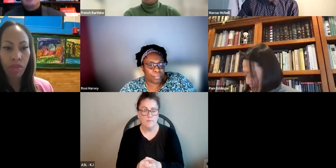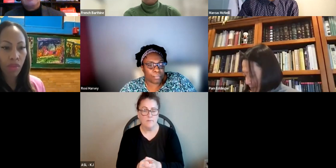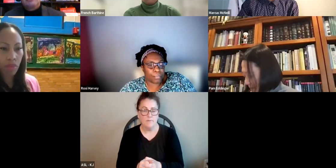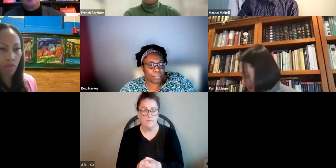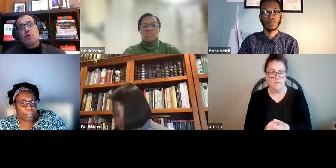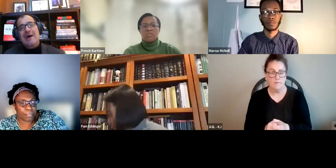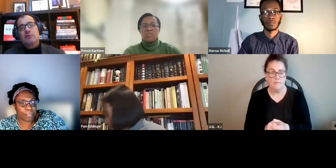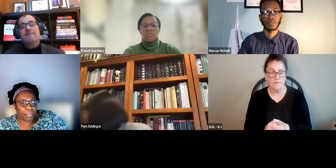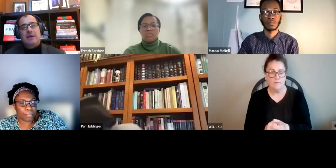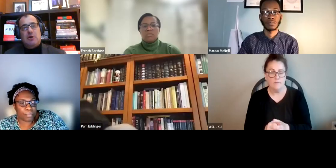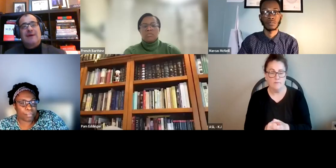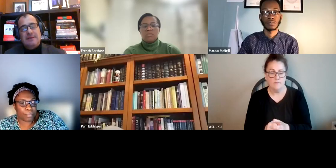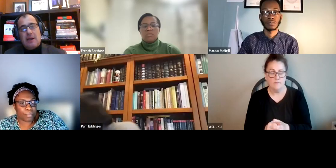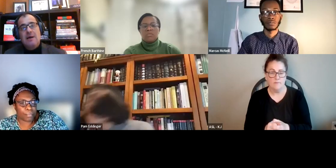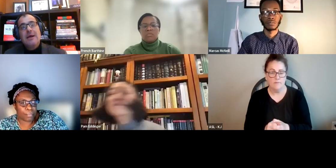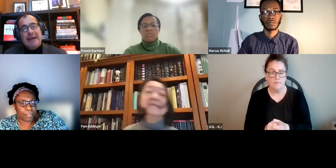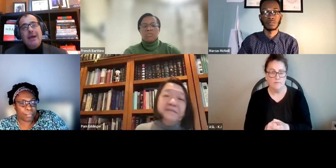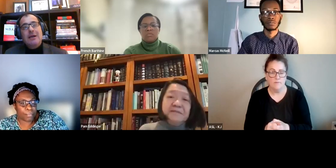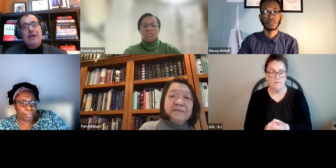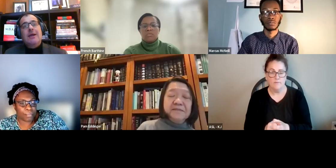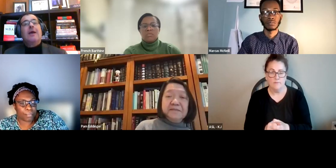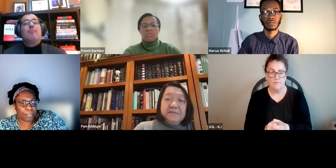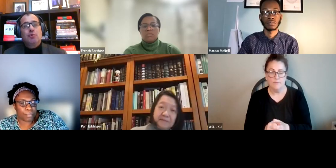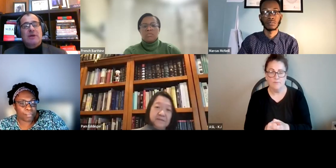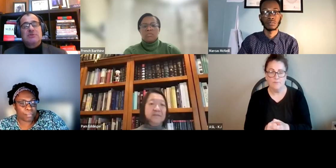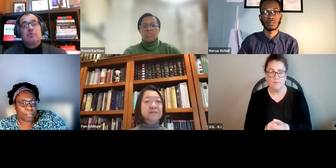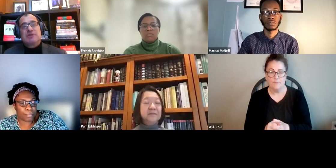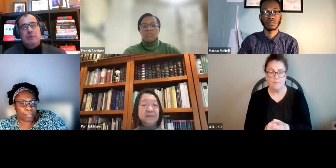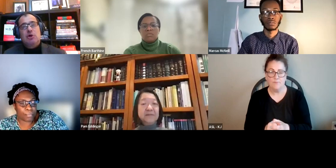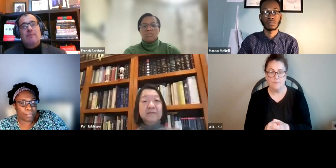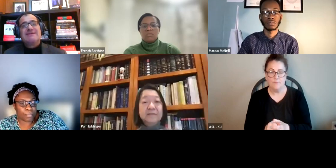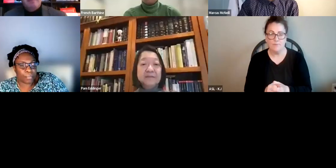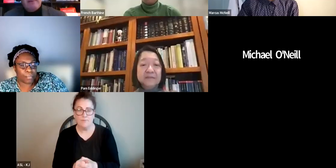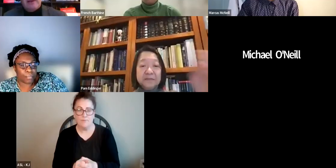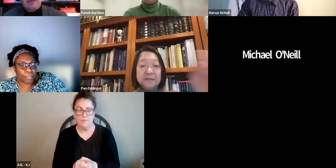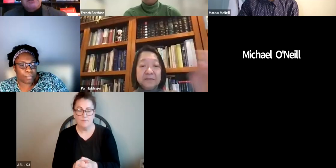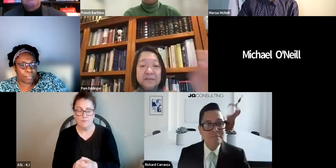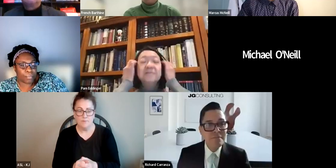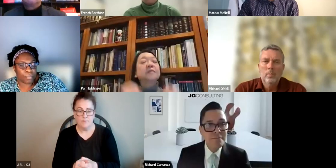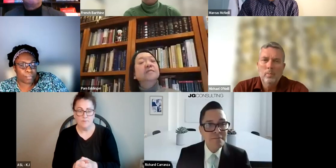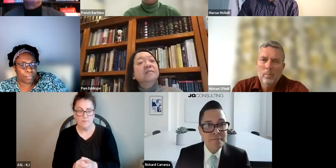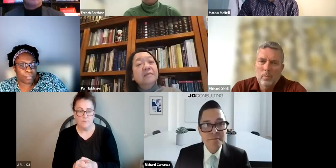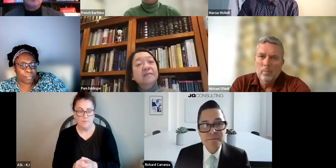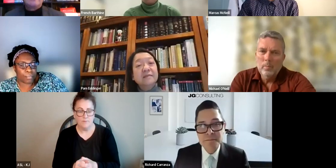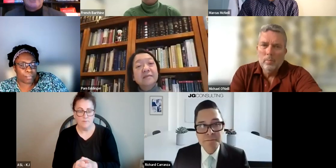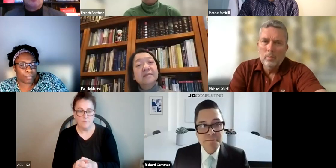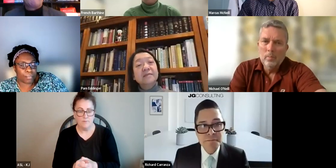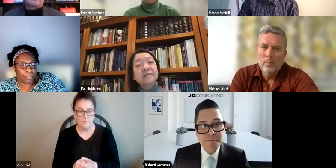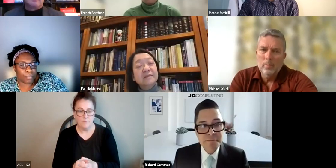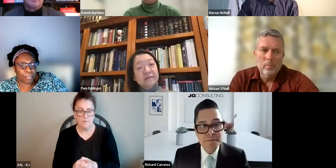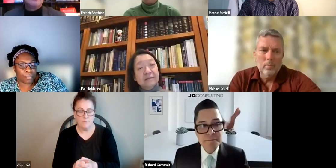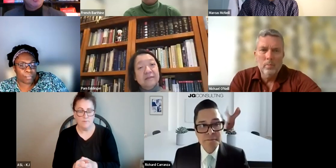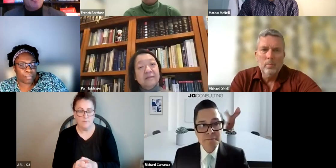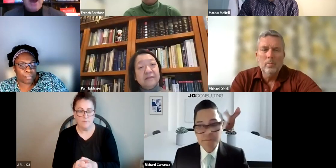globo localizado no canto inferior da tela e clique português como seu idioma de preferência. Se você estiver se conectando